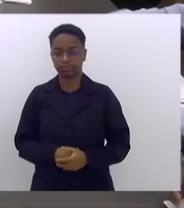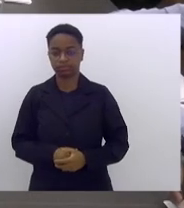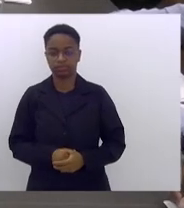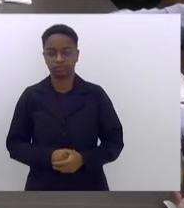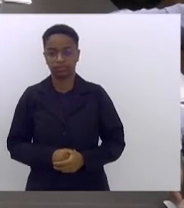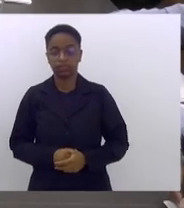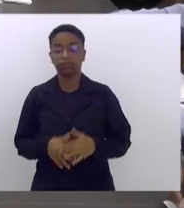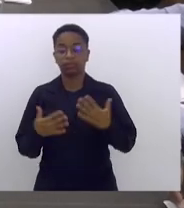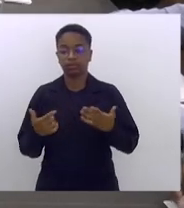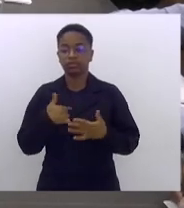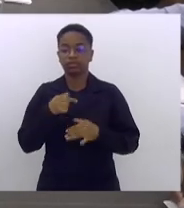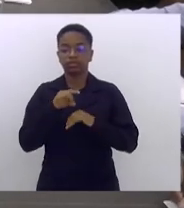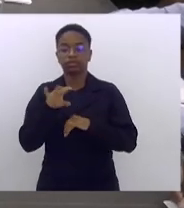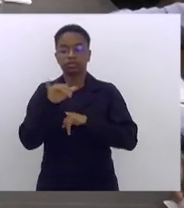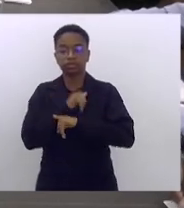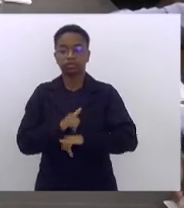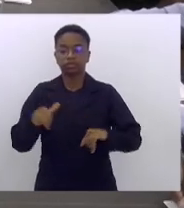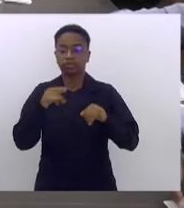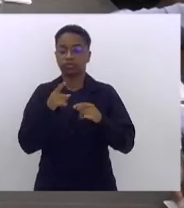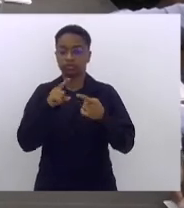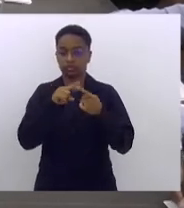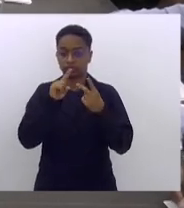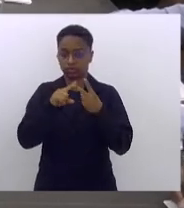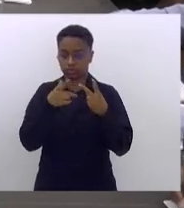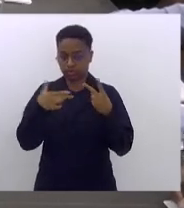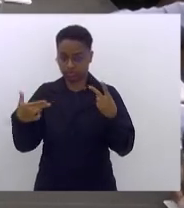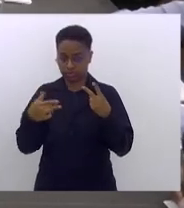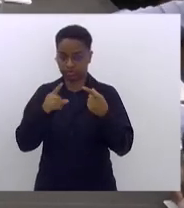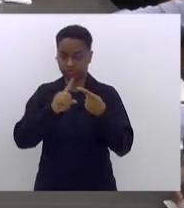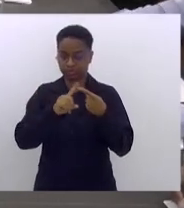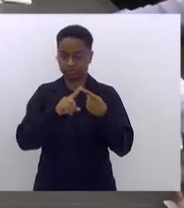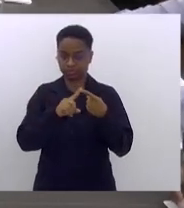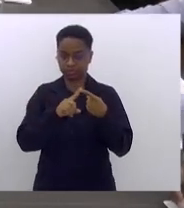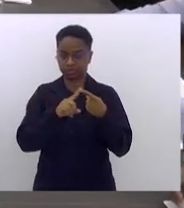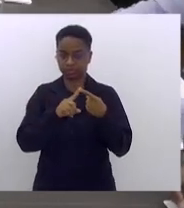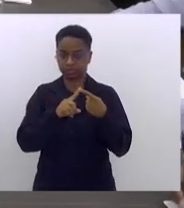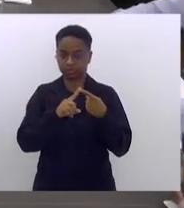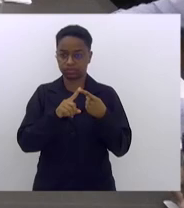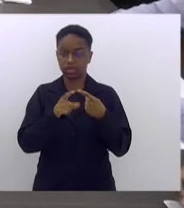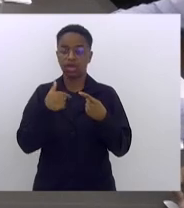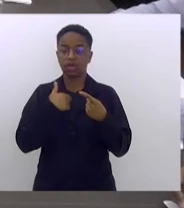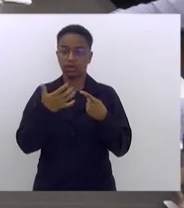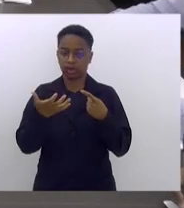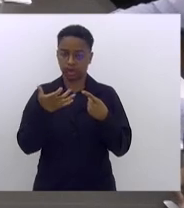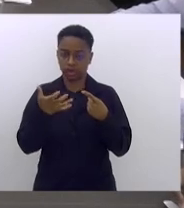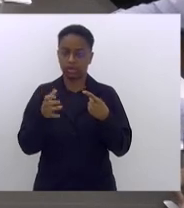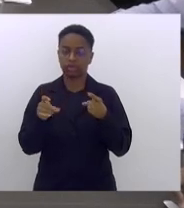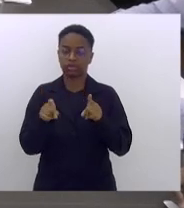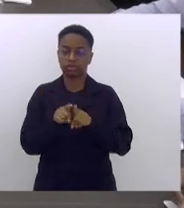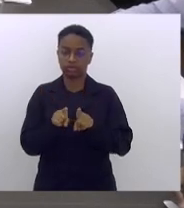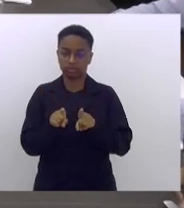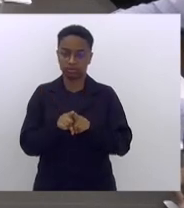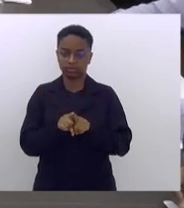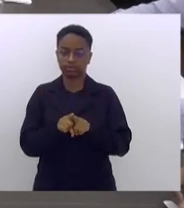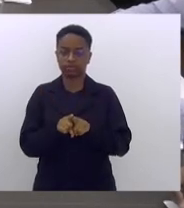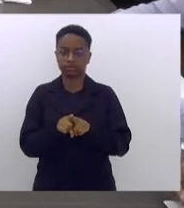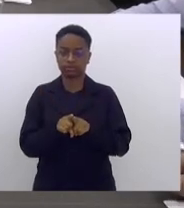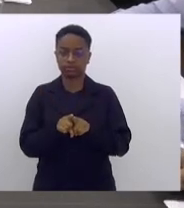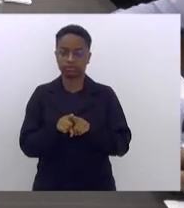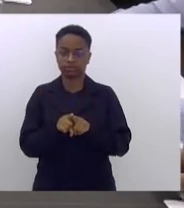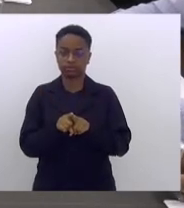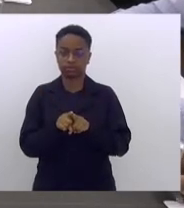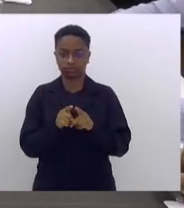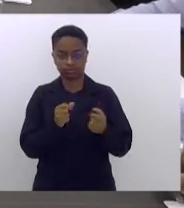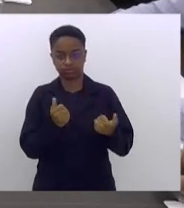para reforçar estas duas questões que estão sendo abordadas. Primeiro, quero fazer a voz também que